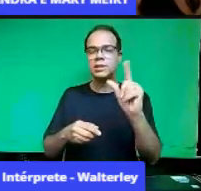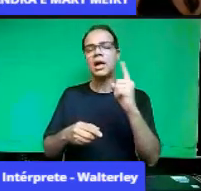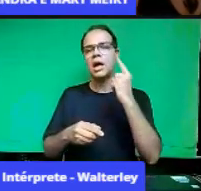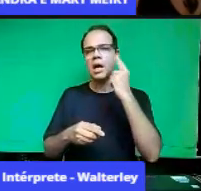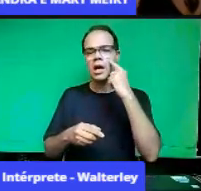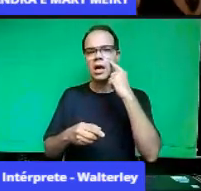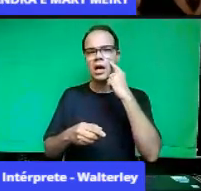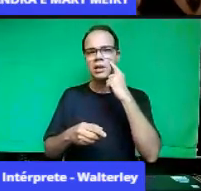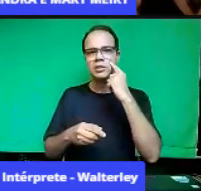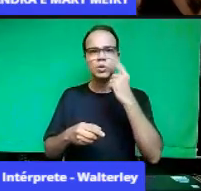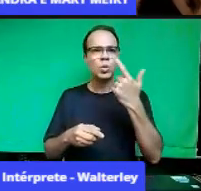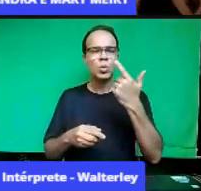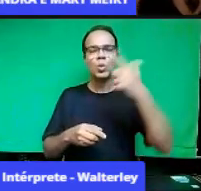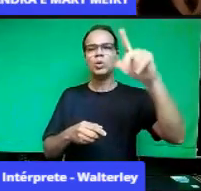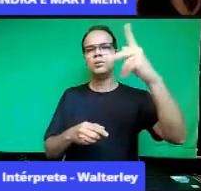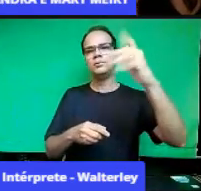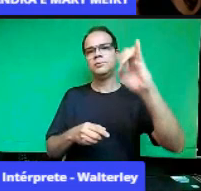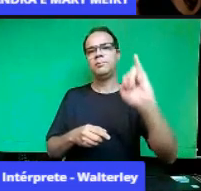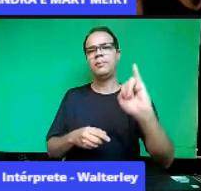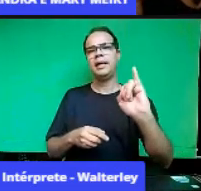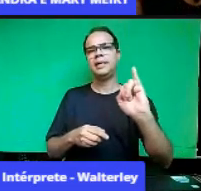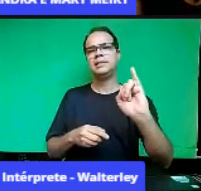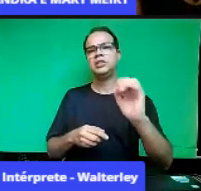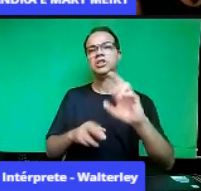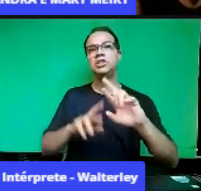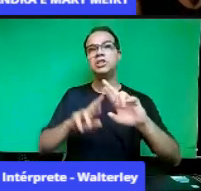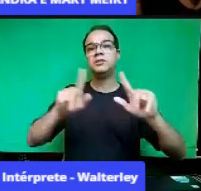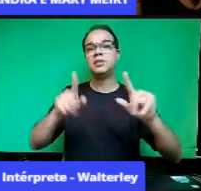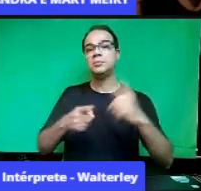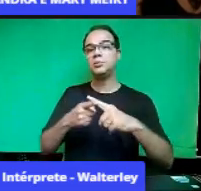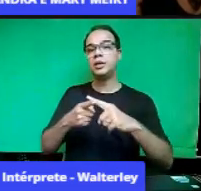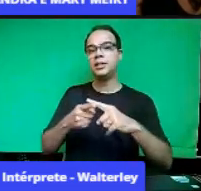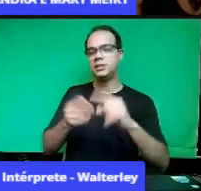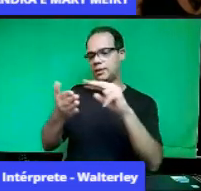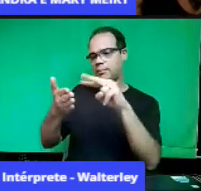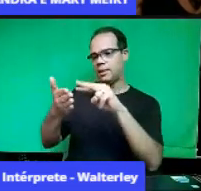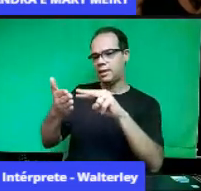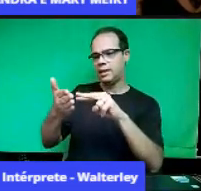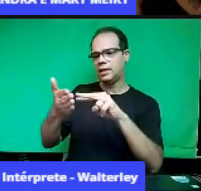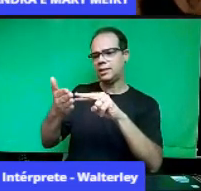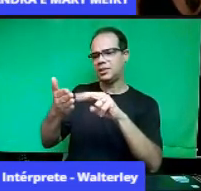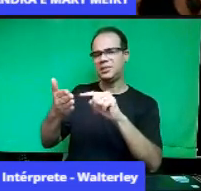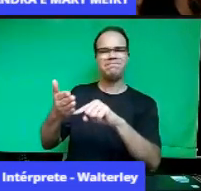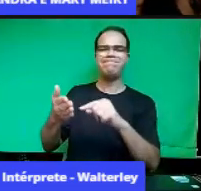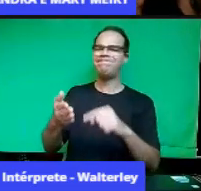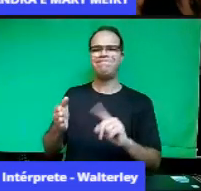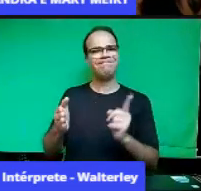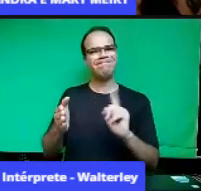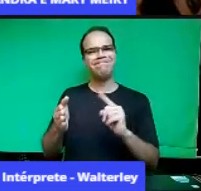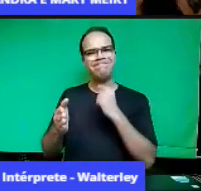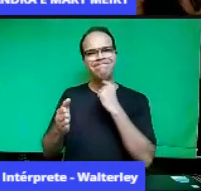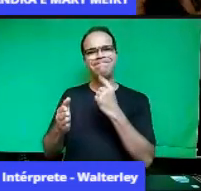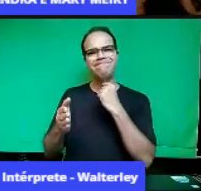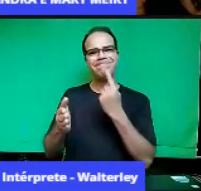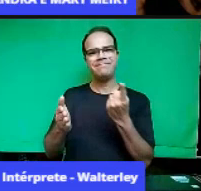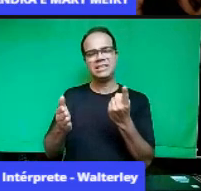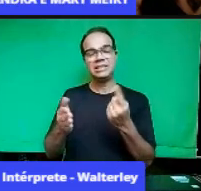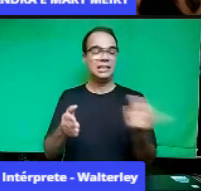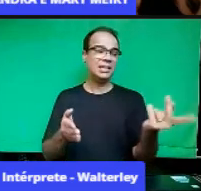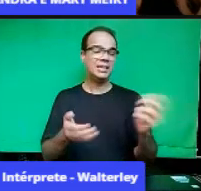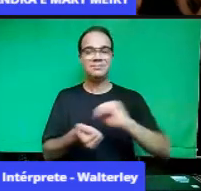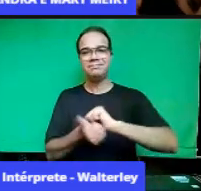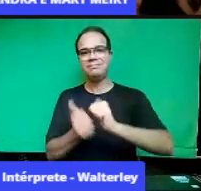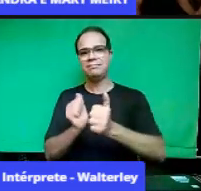um novo PEI com base no que não houve de rendimento, ou com base no que houve de